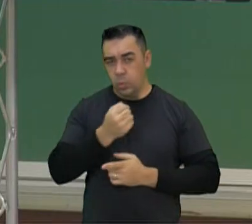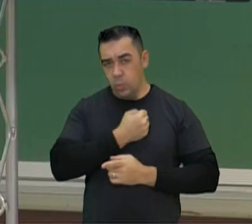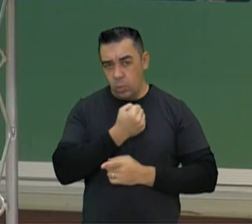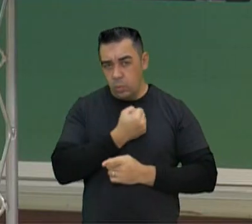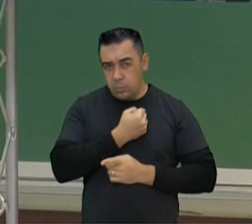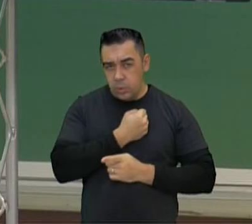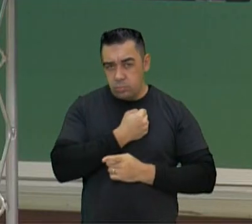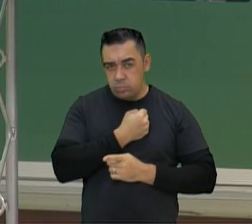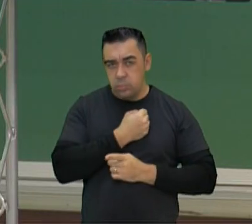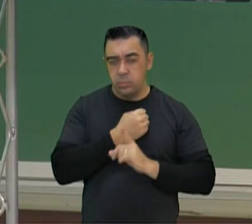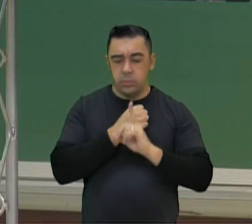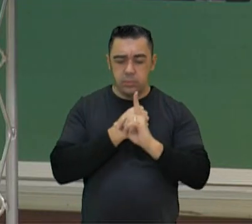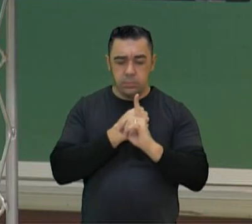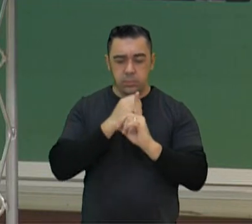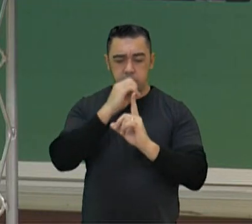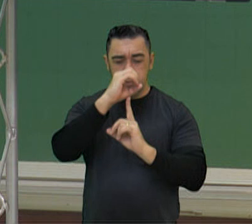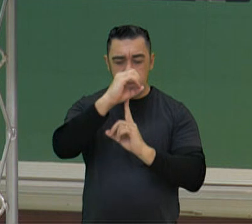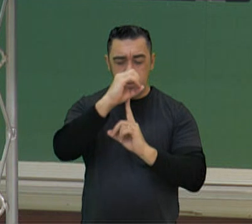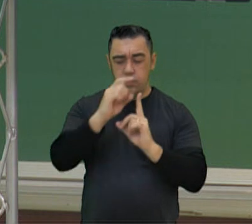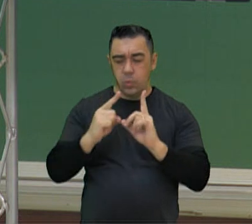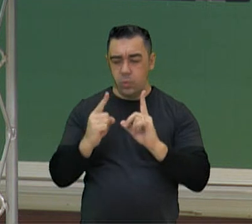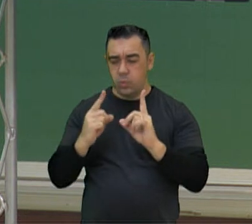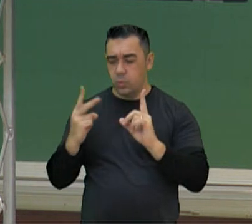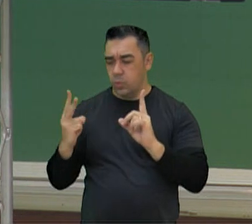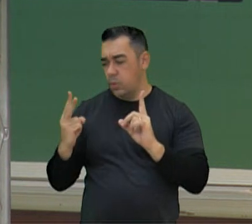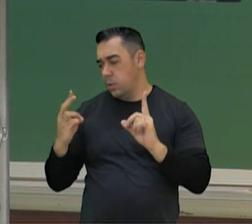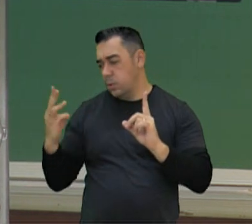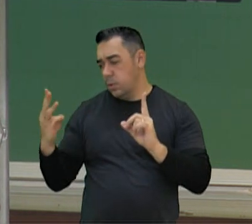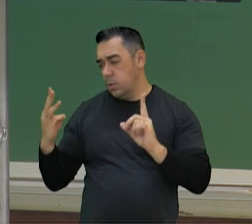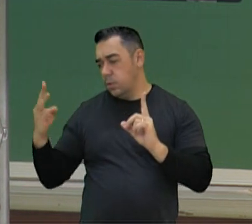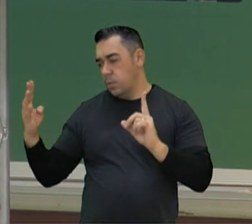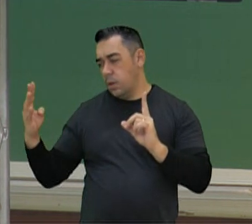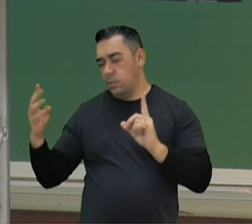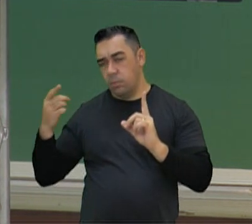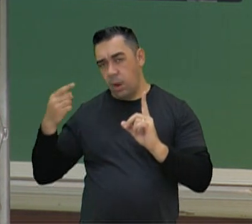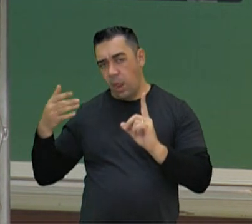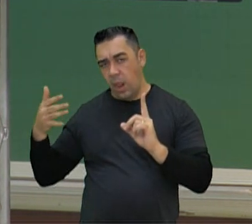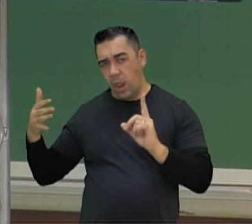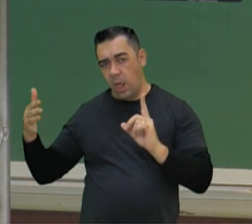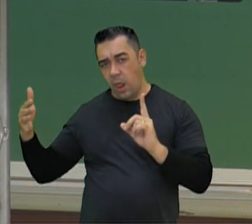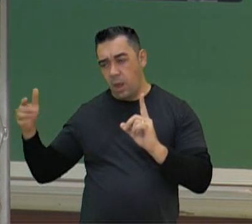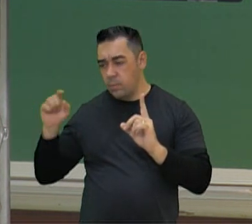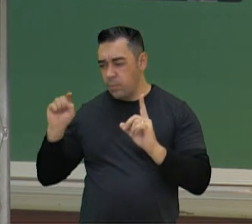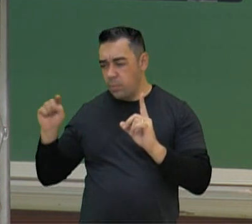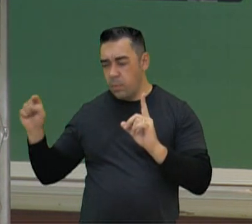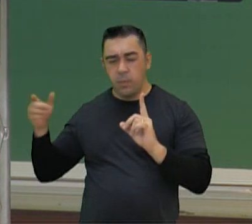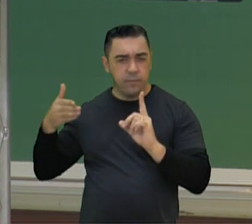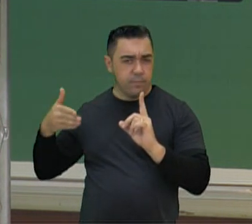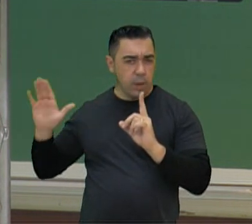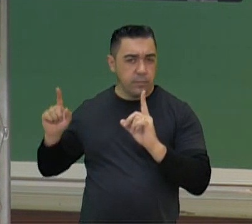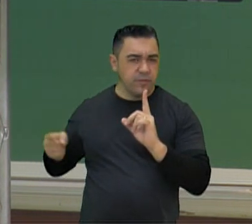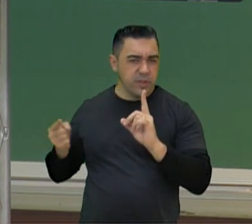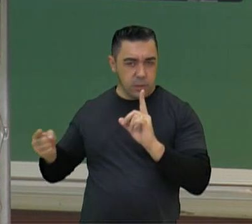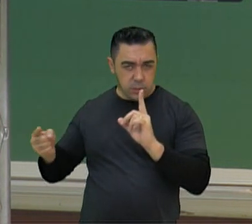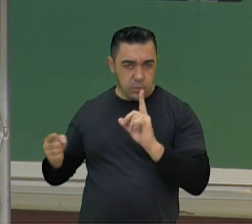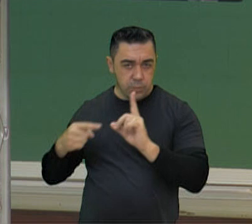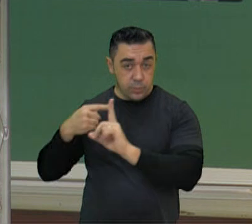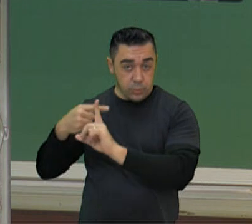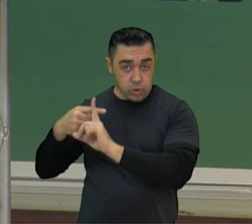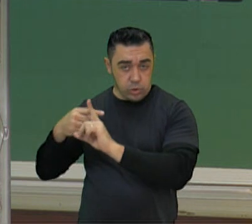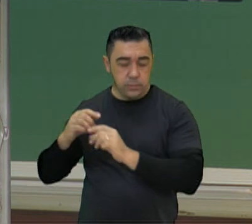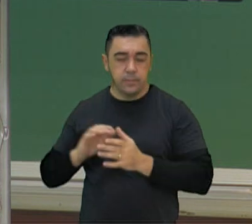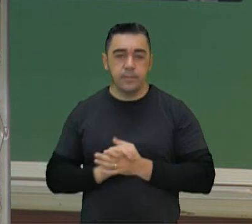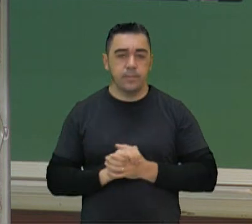inteiros, 0, 1, 2, 3, 4, até o infinito, positivo, e os